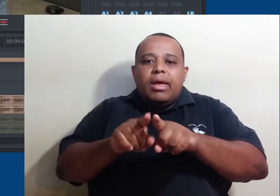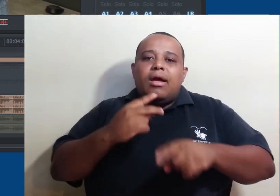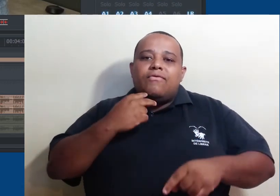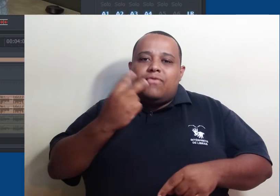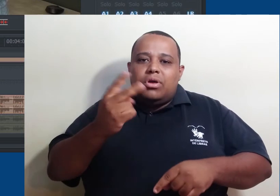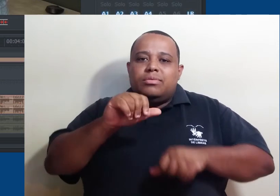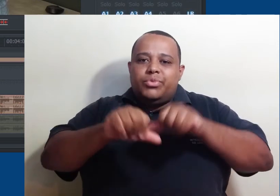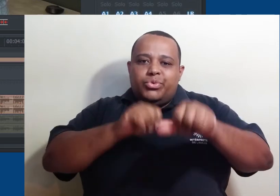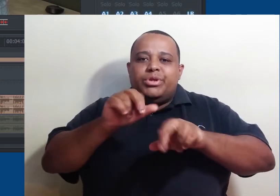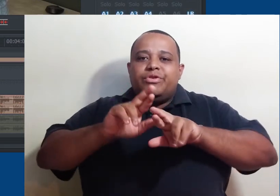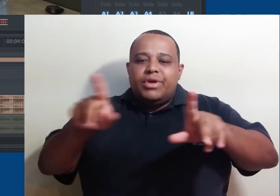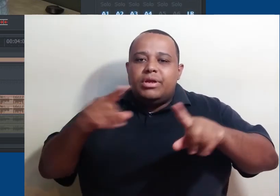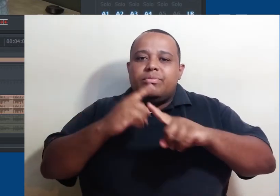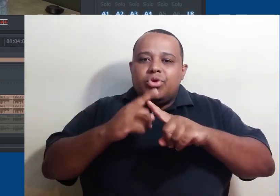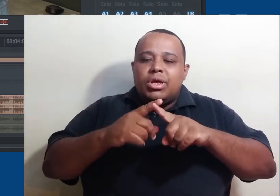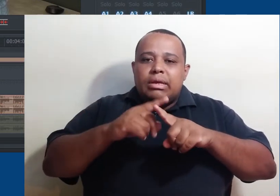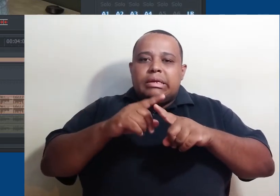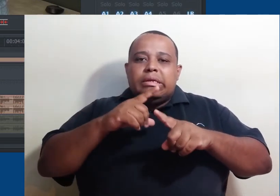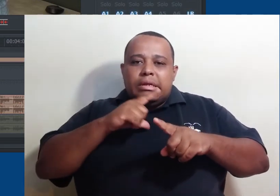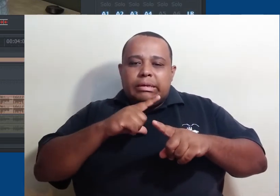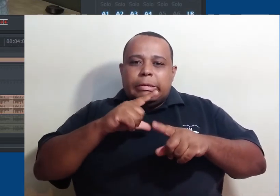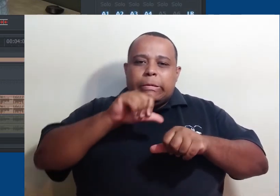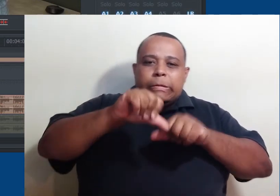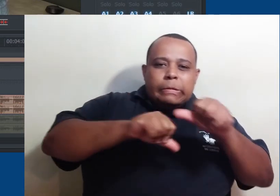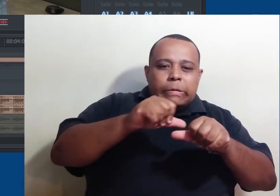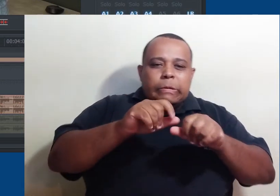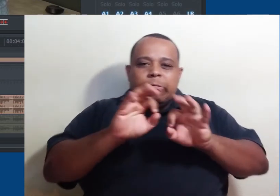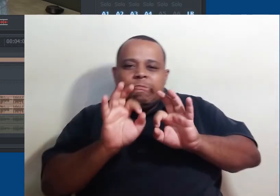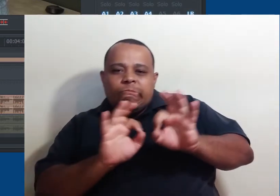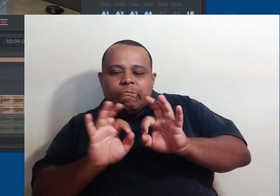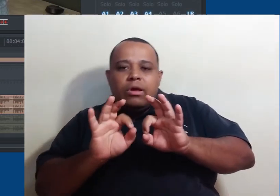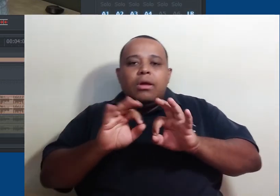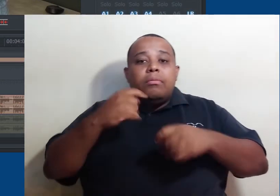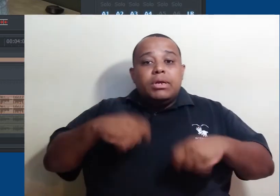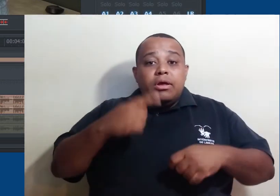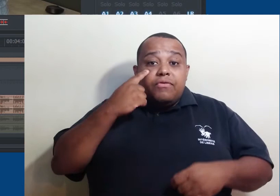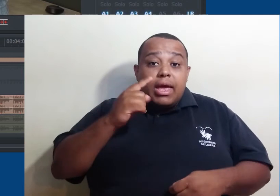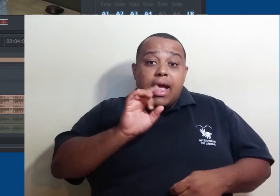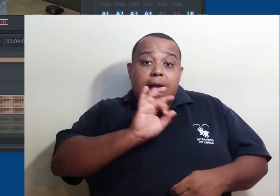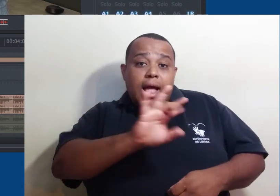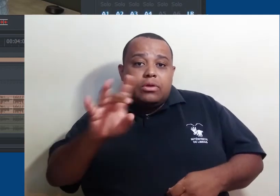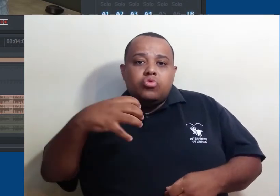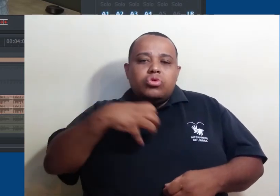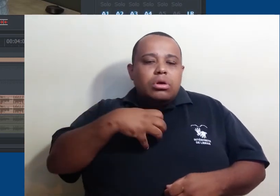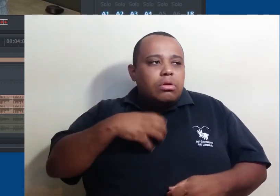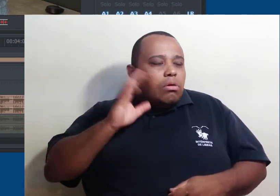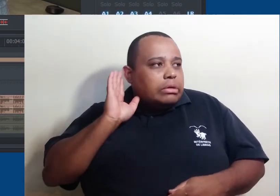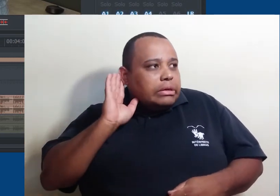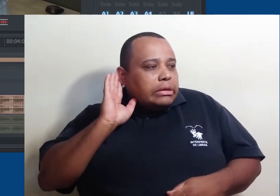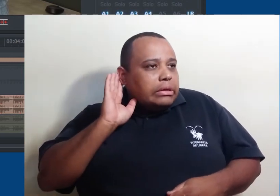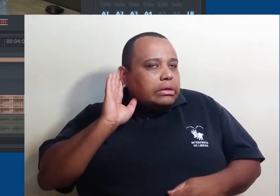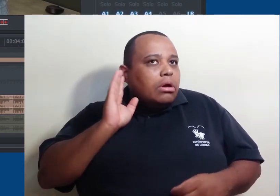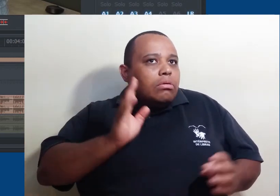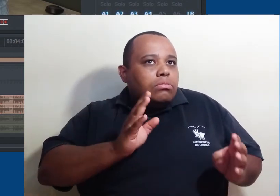robótica, porque ele também tirou um pouco de frequência da minha voz. Então você tem que analisar a sua situação e ver quanto vale a pena você tirar para não prejudicar